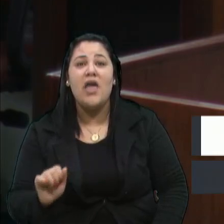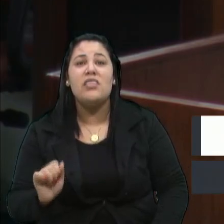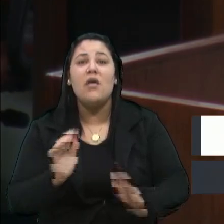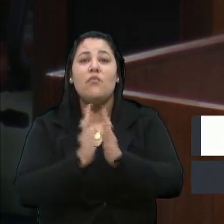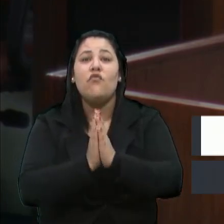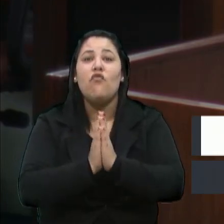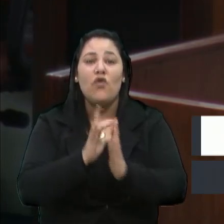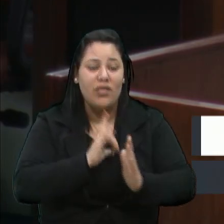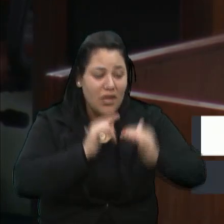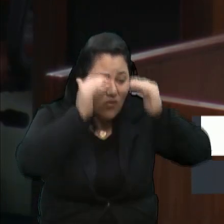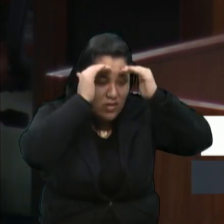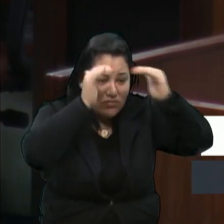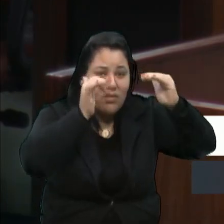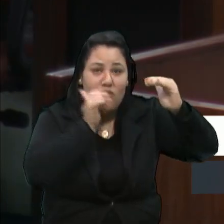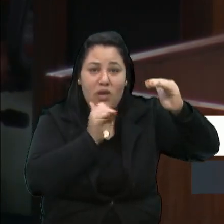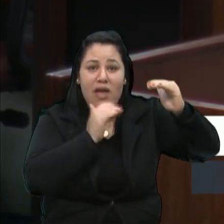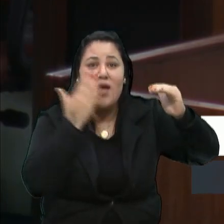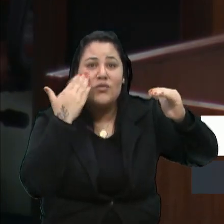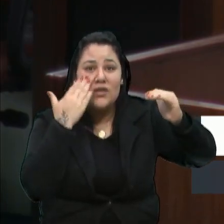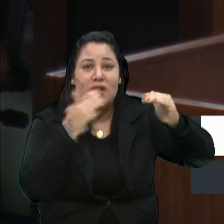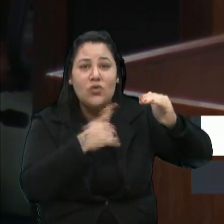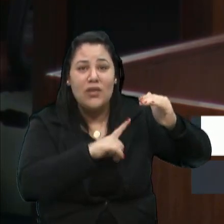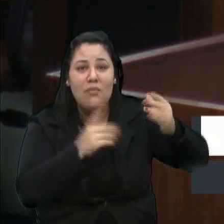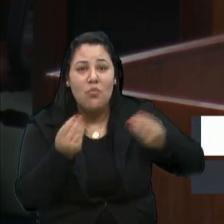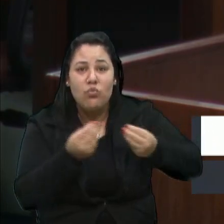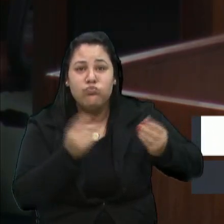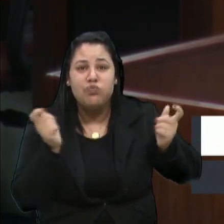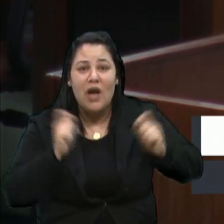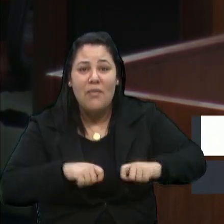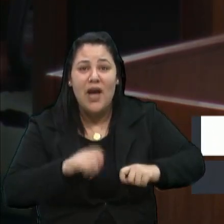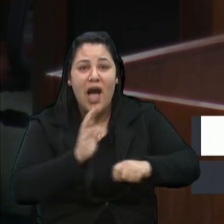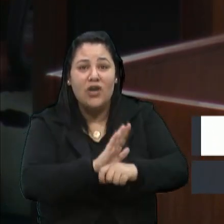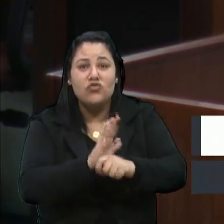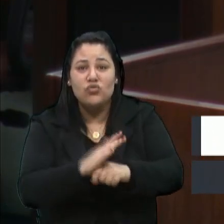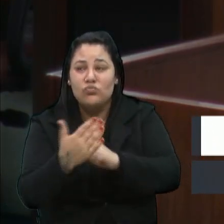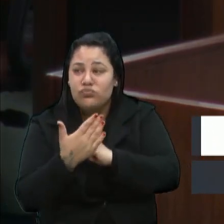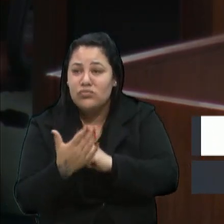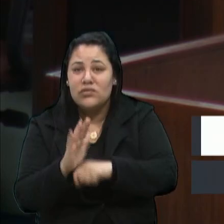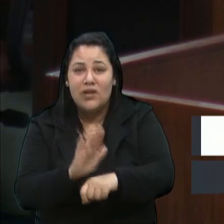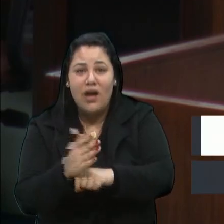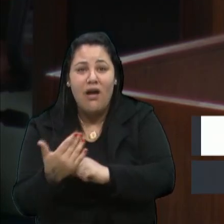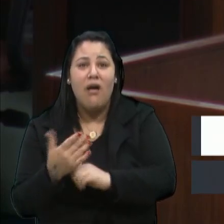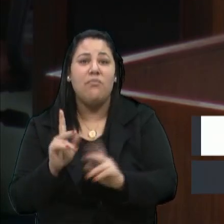respeito e sei que é eficiente competente ajudem-nos esses